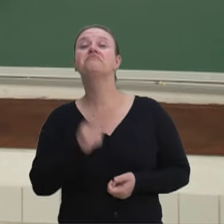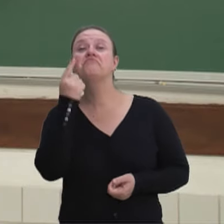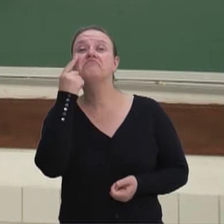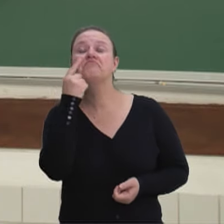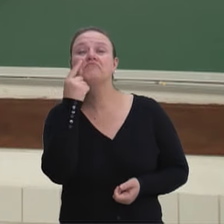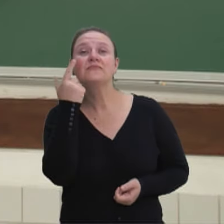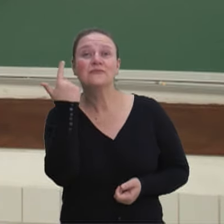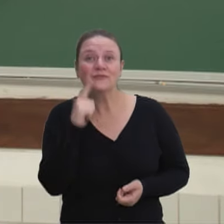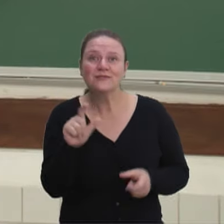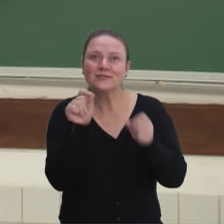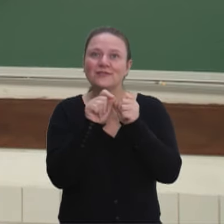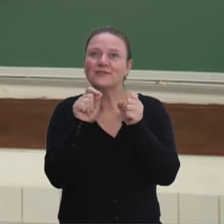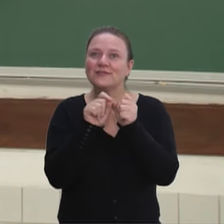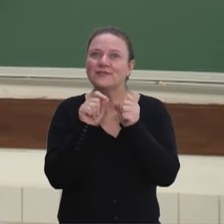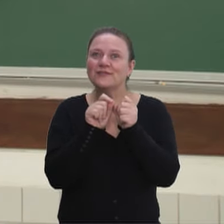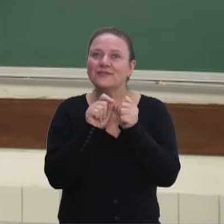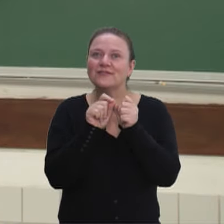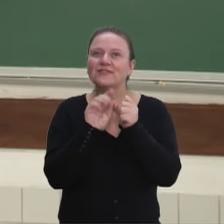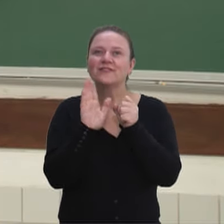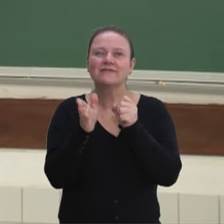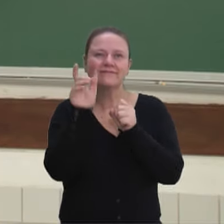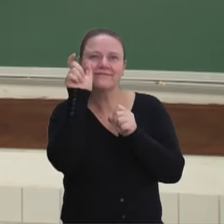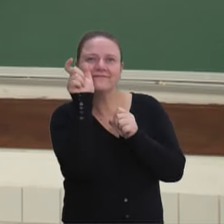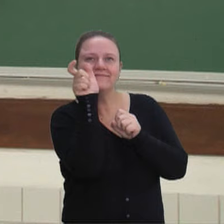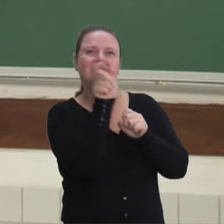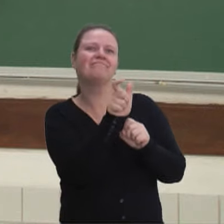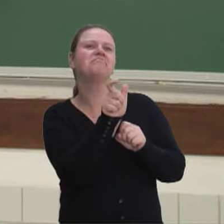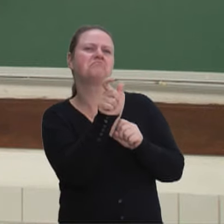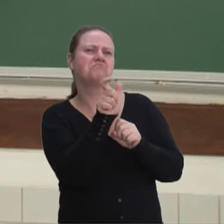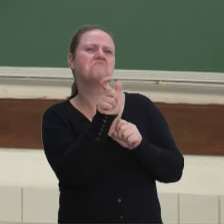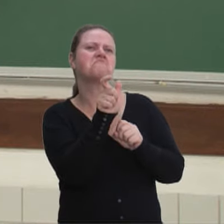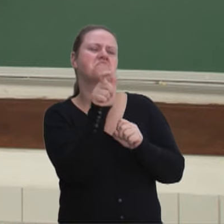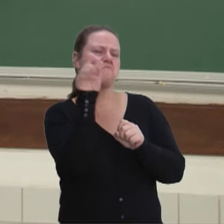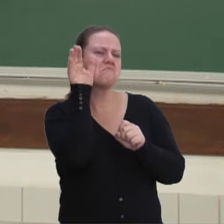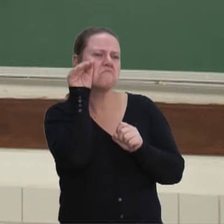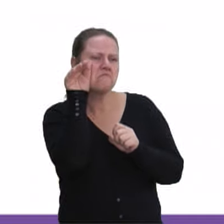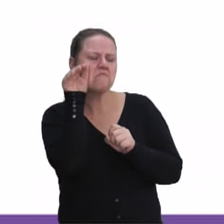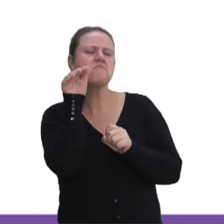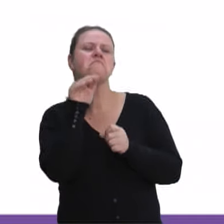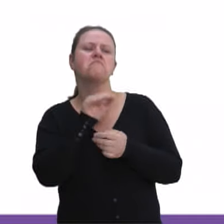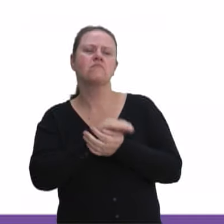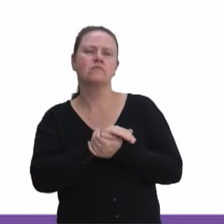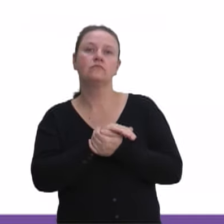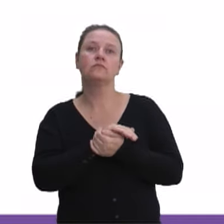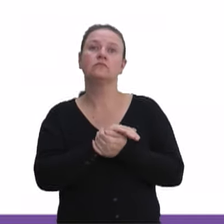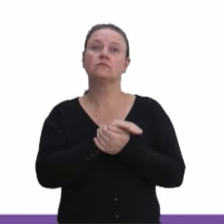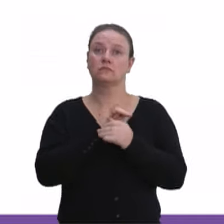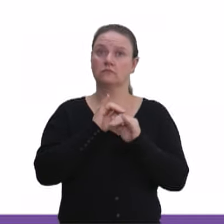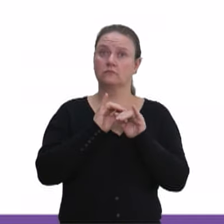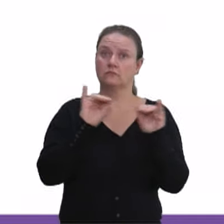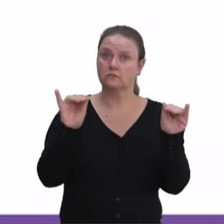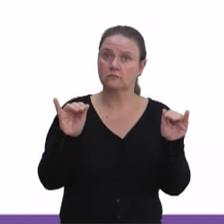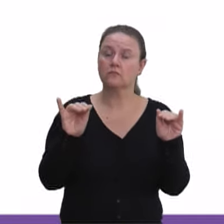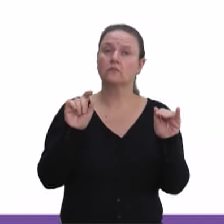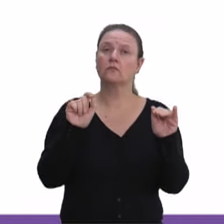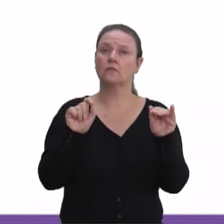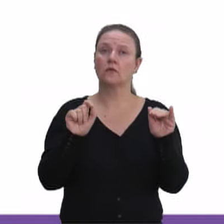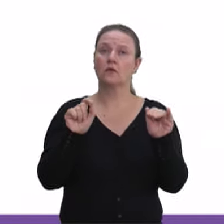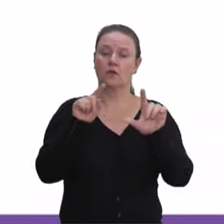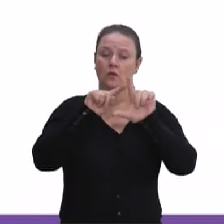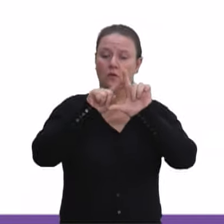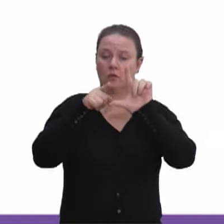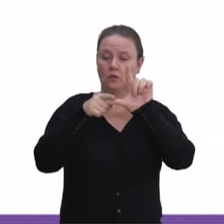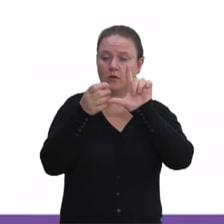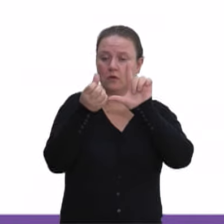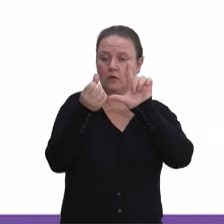gente? Conseguiram? Estão bem interessantes, né? Vamos lá. Falei que a gente tem um ângulo de 60